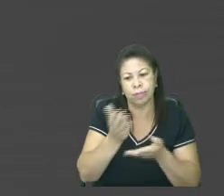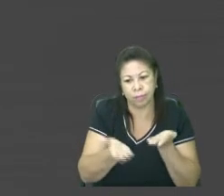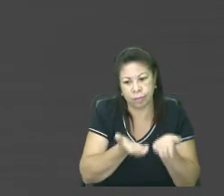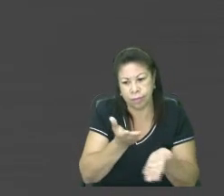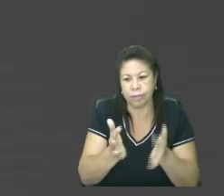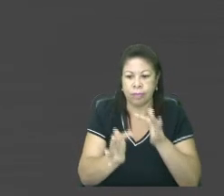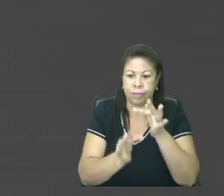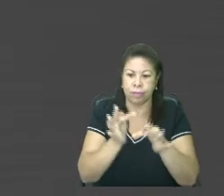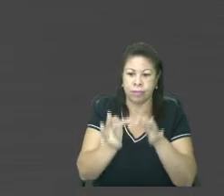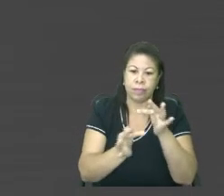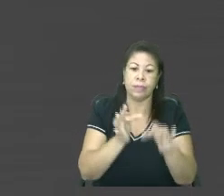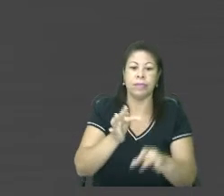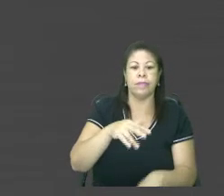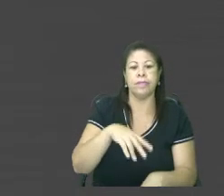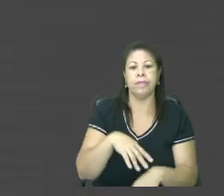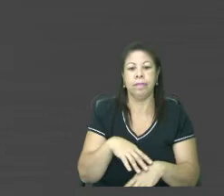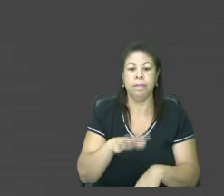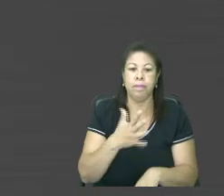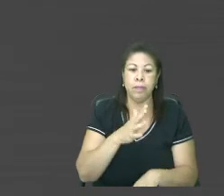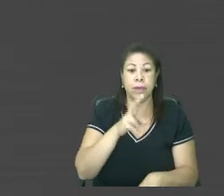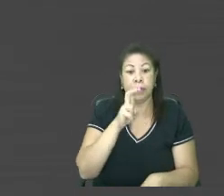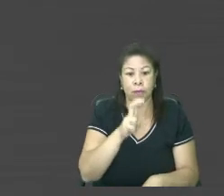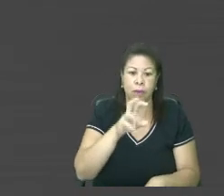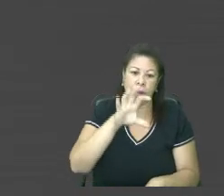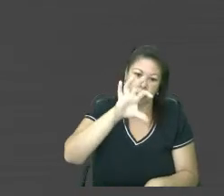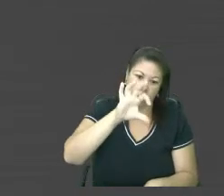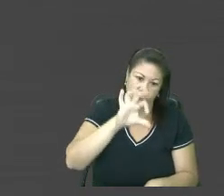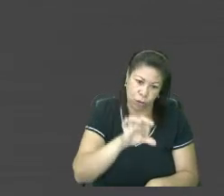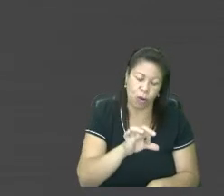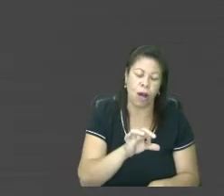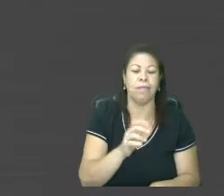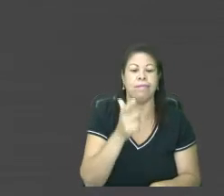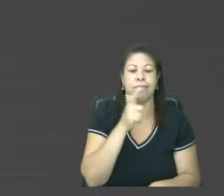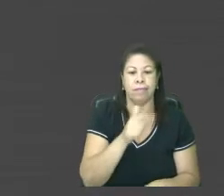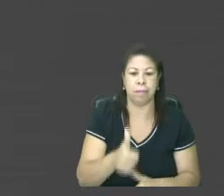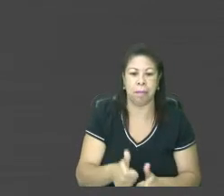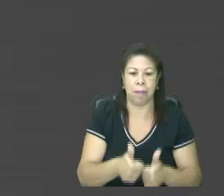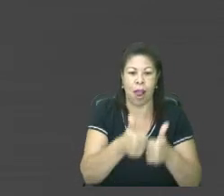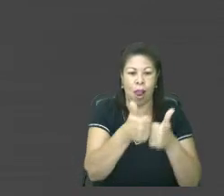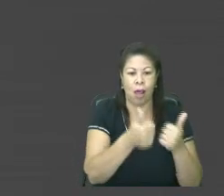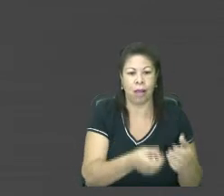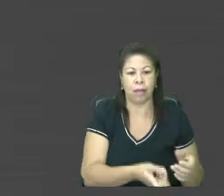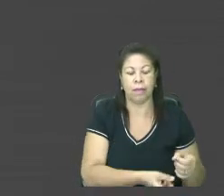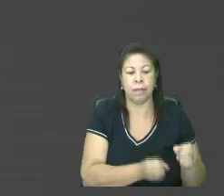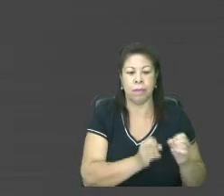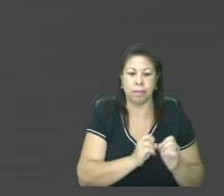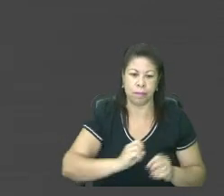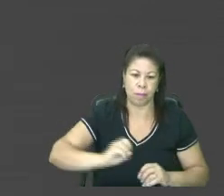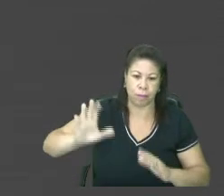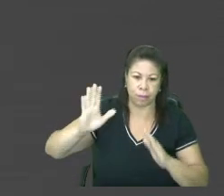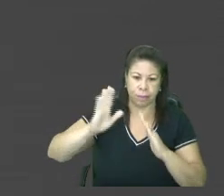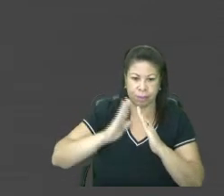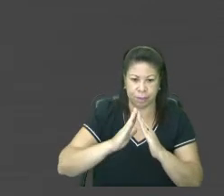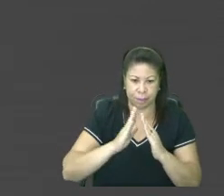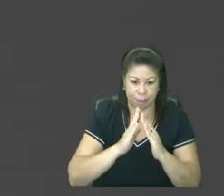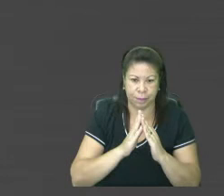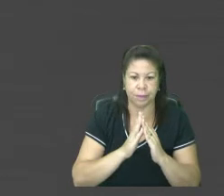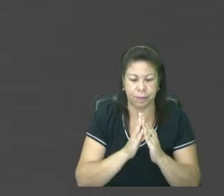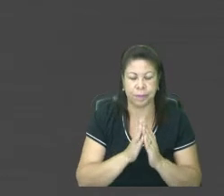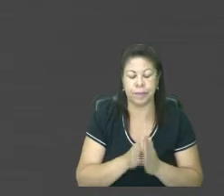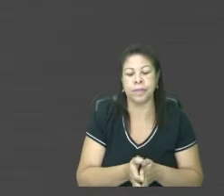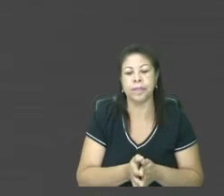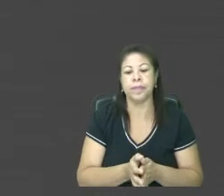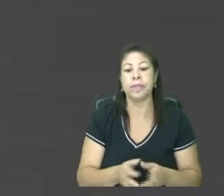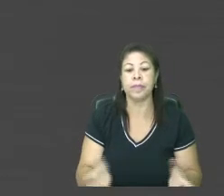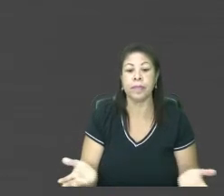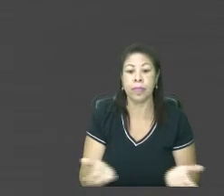59 altas foram compartilhadas, né, com o hospital e as UBSs do território. E esse